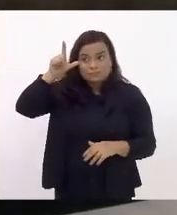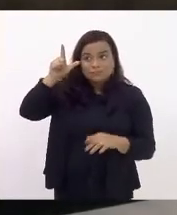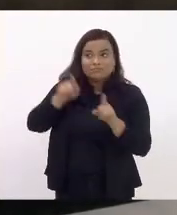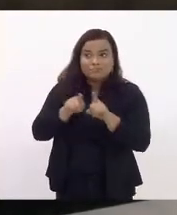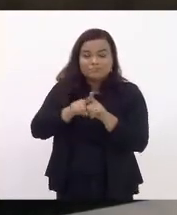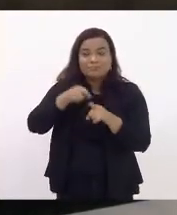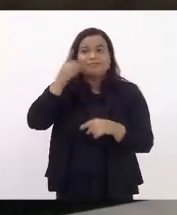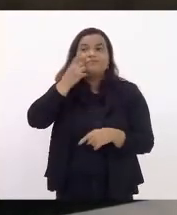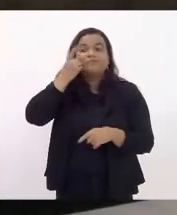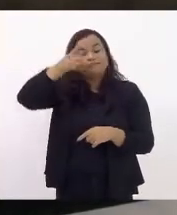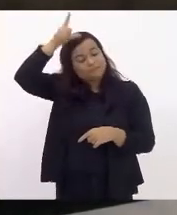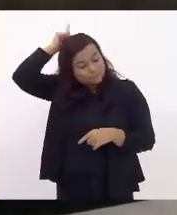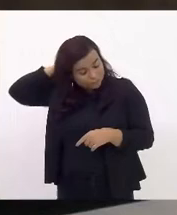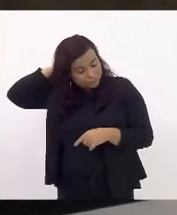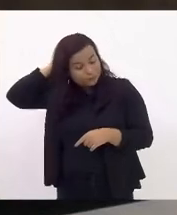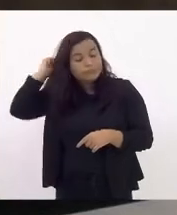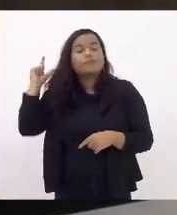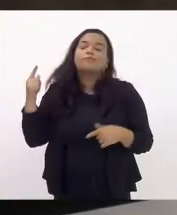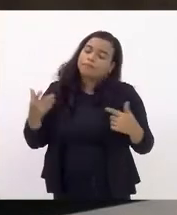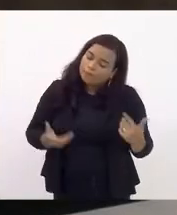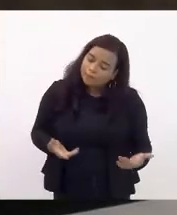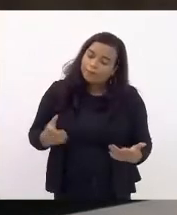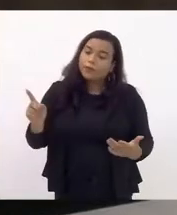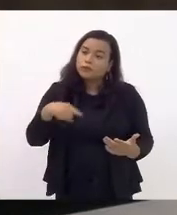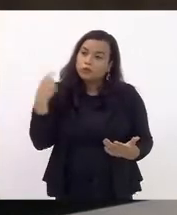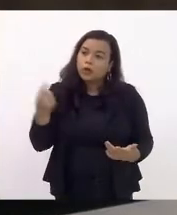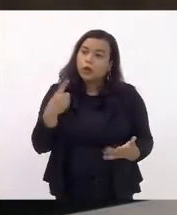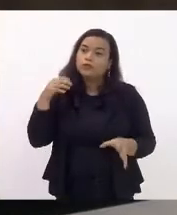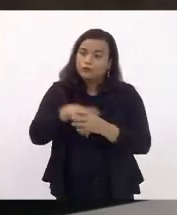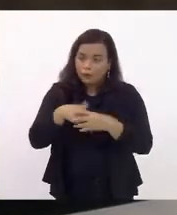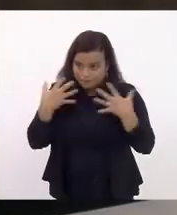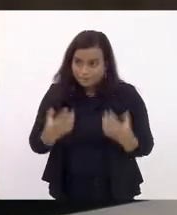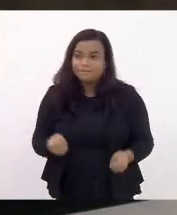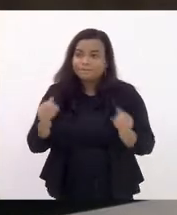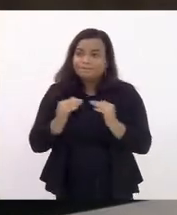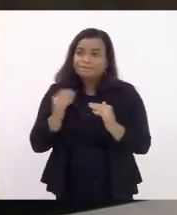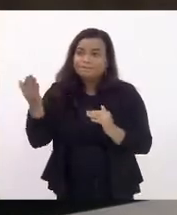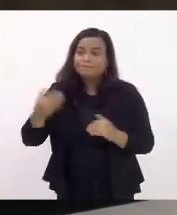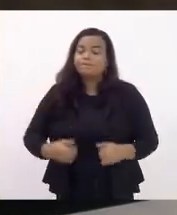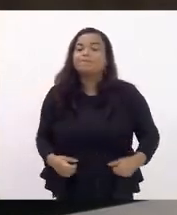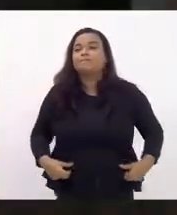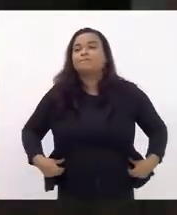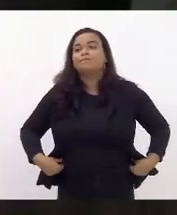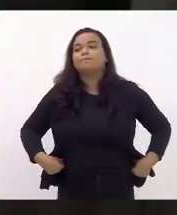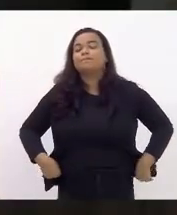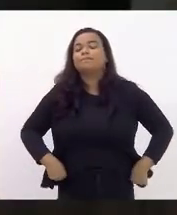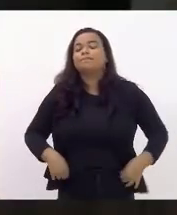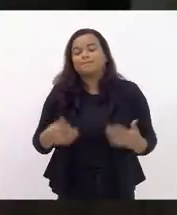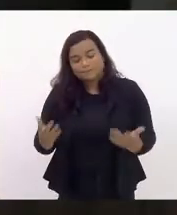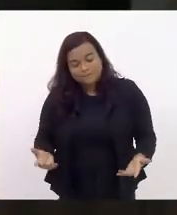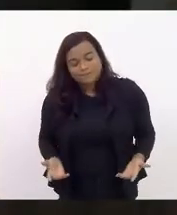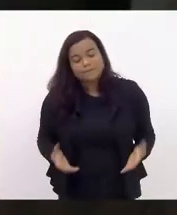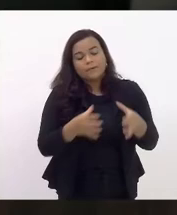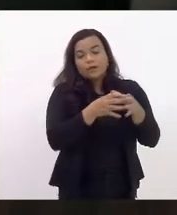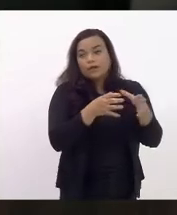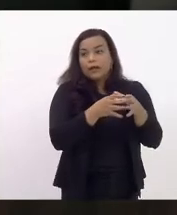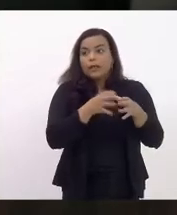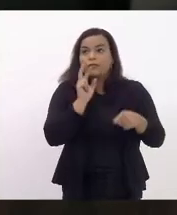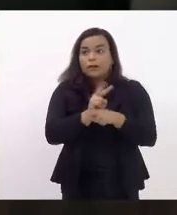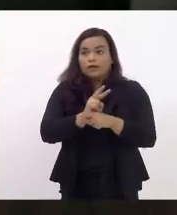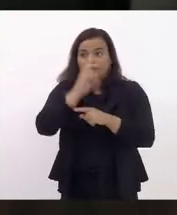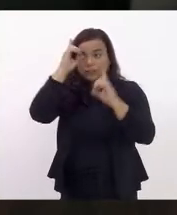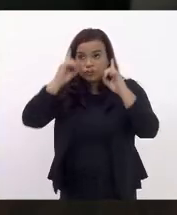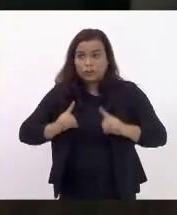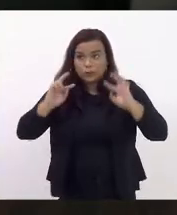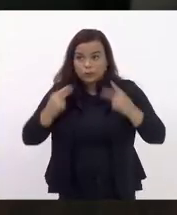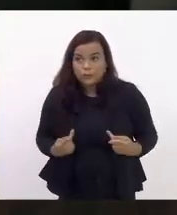Paulo, nós também votamos favorável. Pela Comissão de Defesa dos Direitos Humanos e Cidadania,